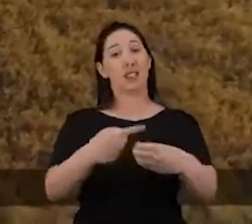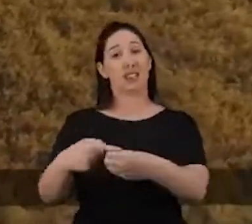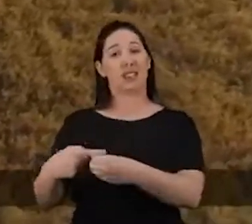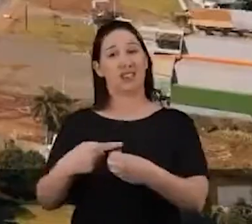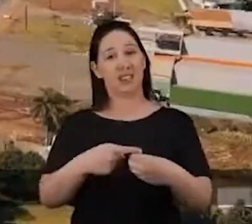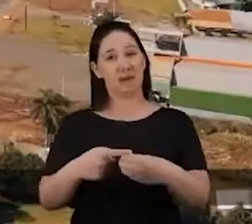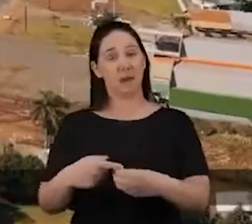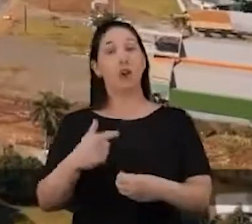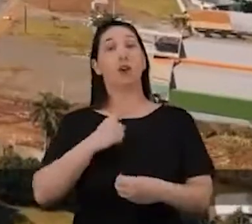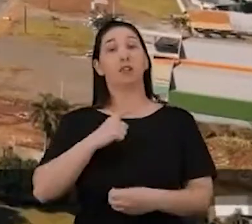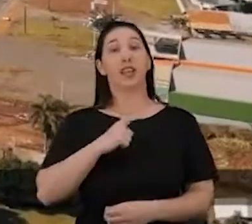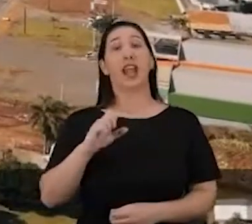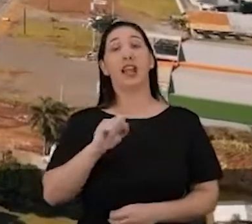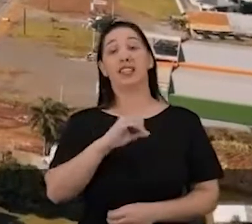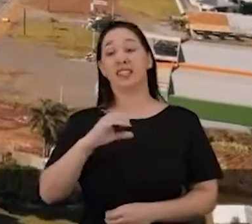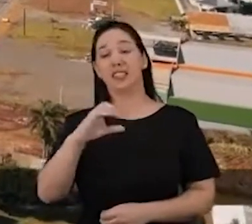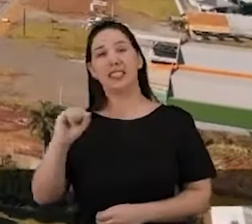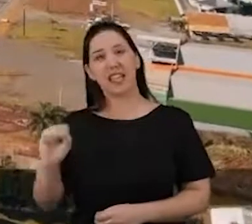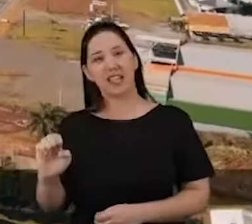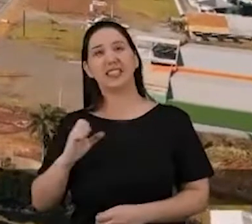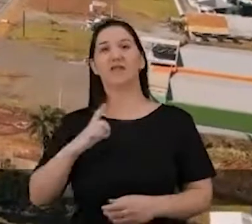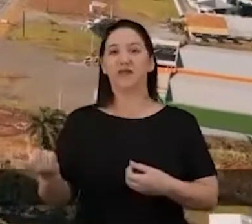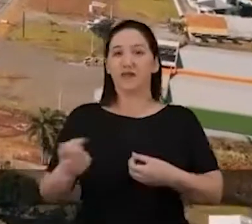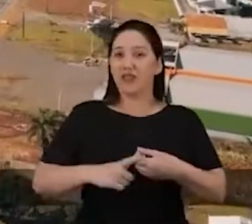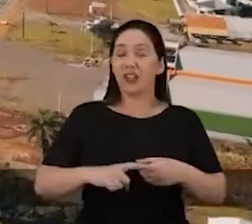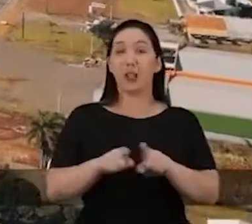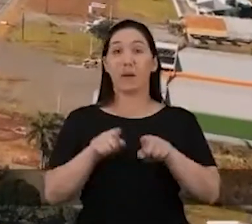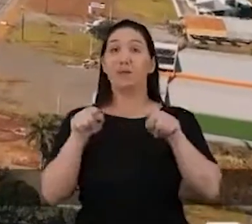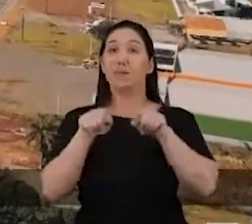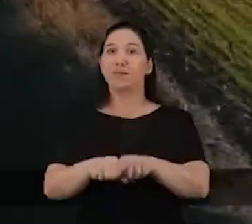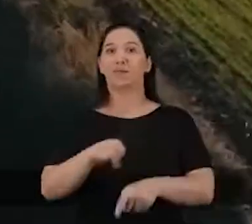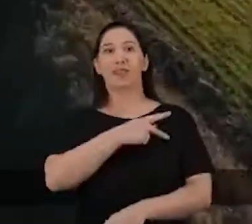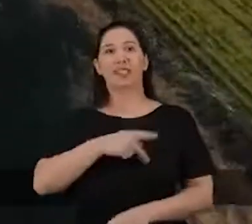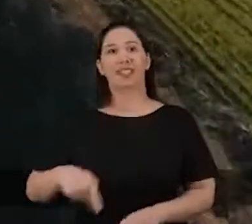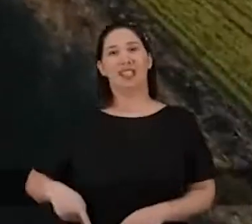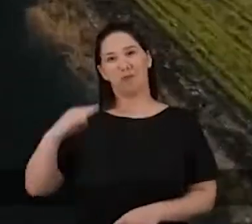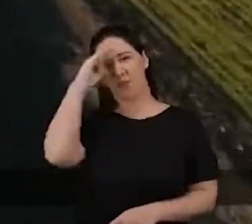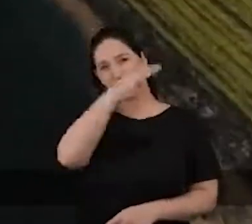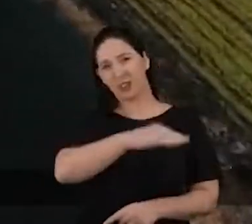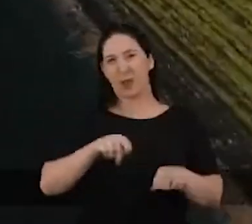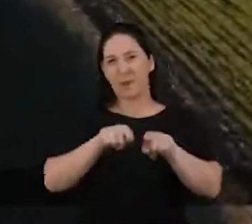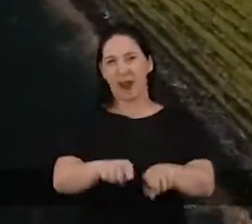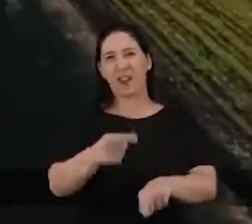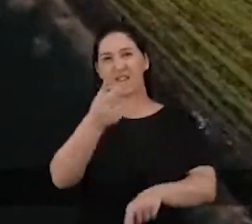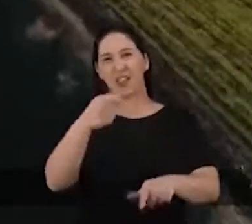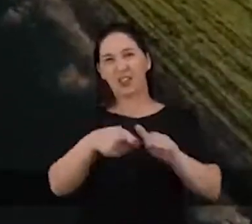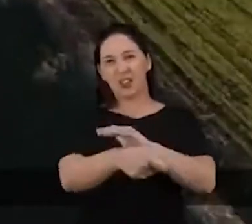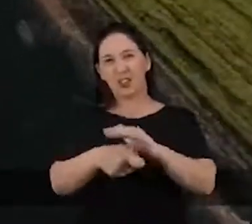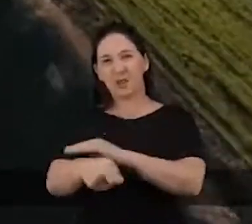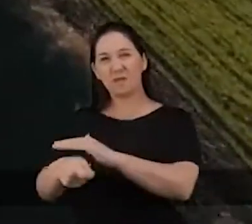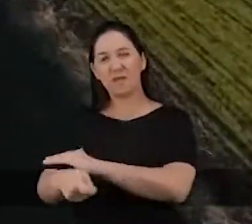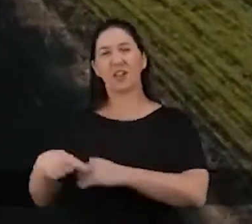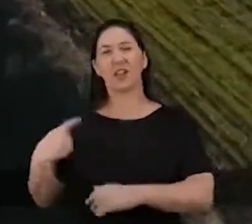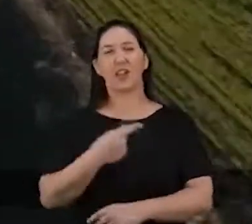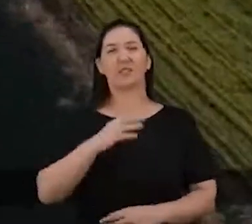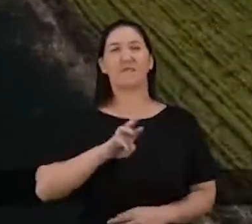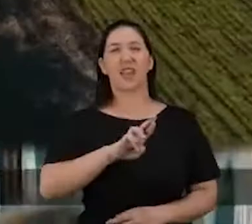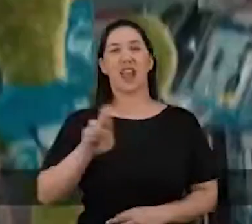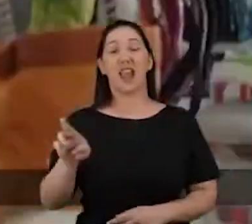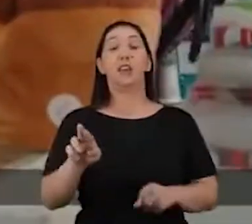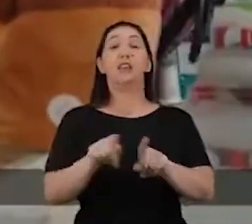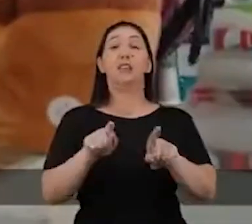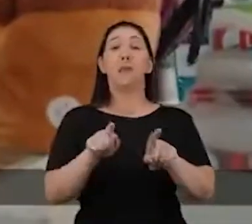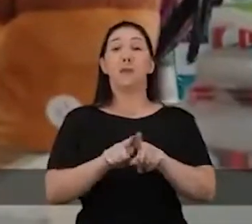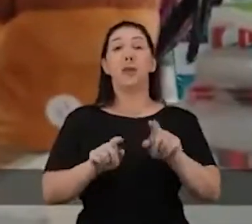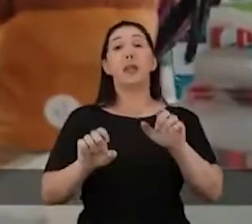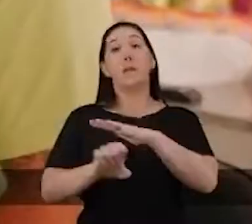municípios, recuperar as nossas SCs e trabalhar junto com o presidente Bolsonaro para trazer mais investimentos para as nossas BRs.